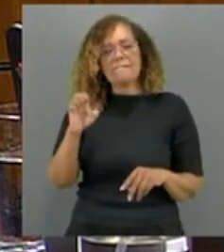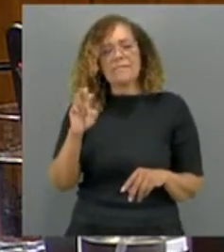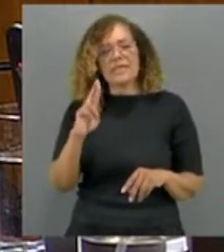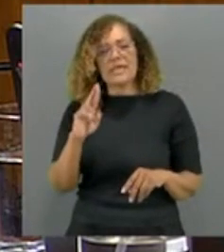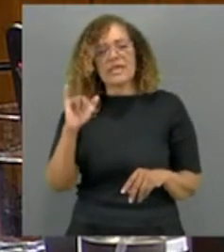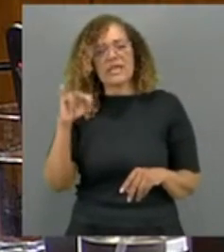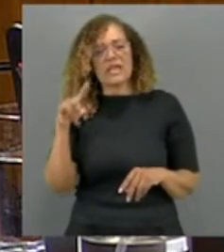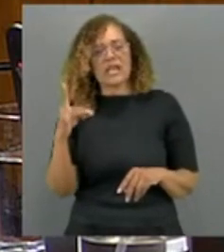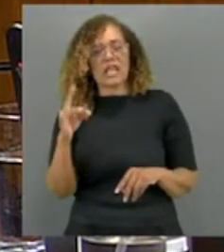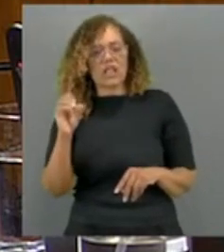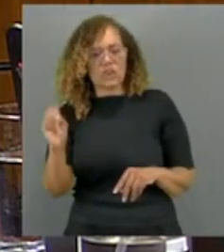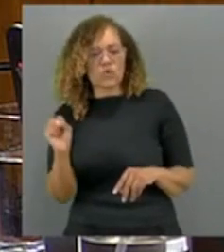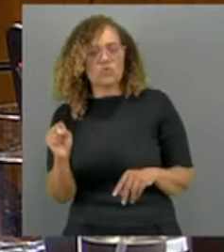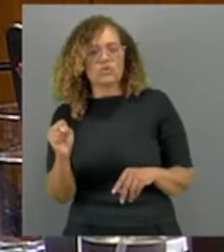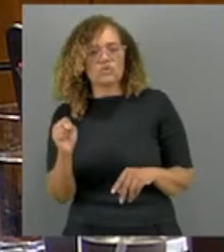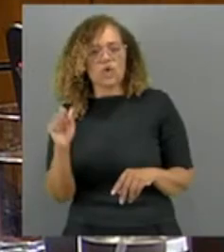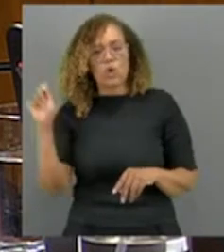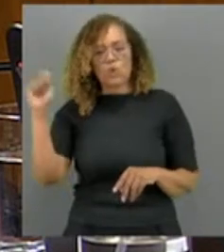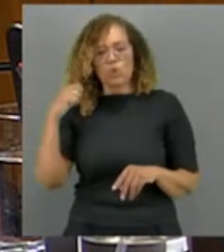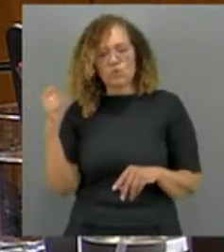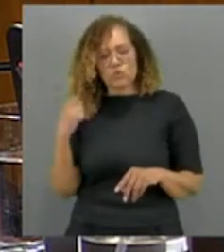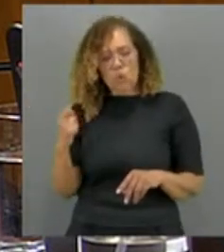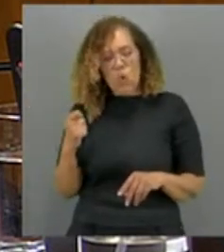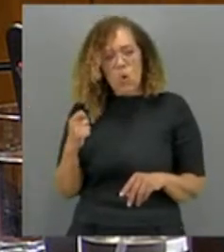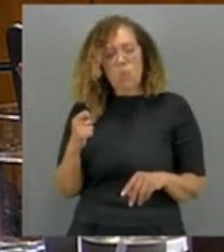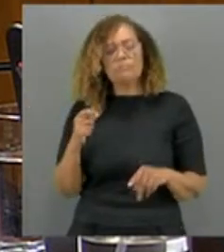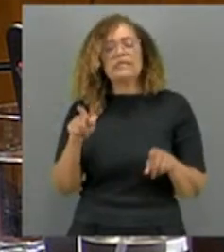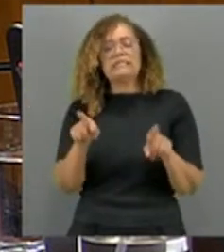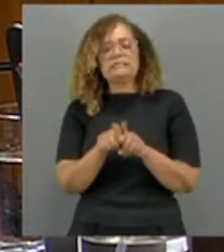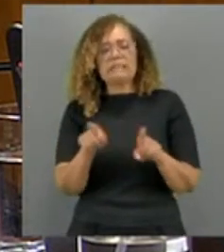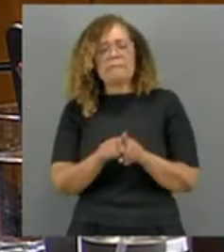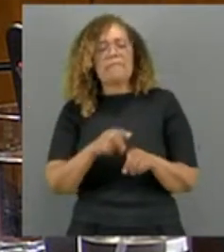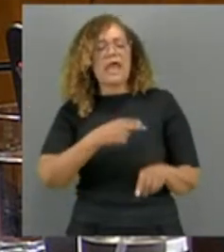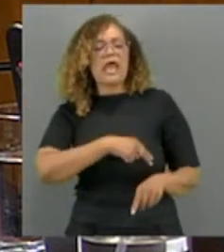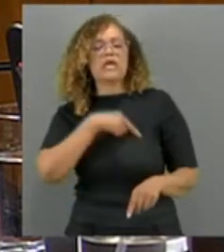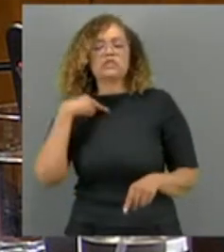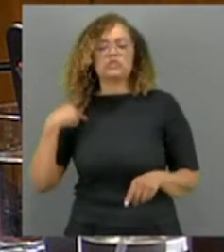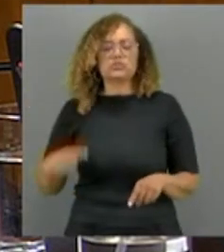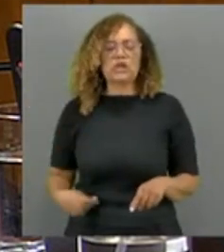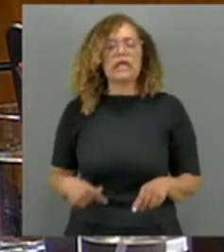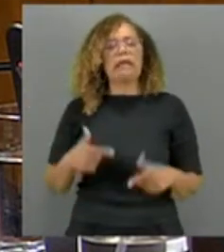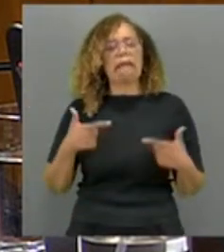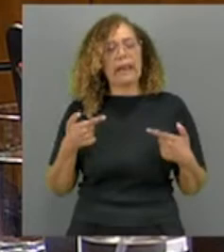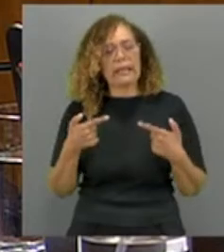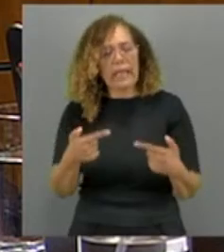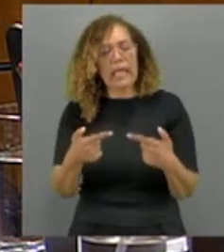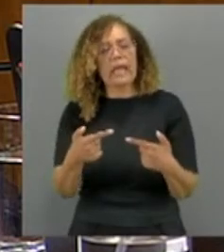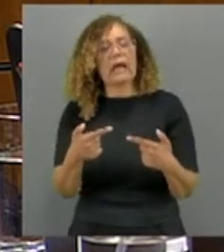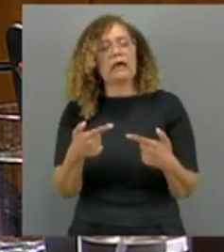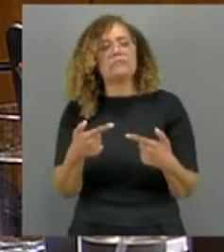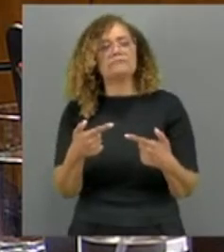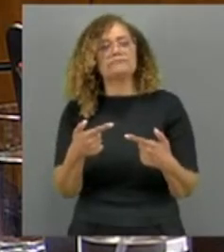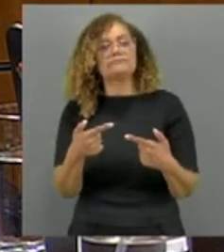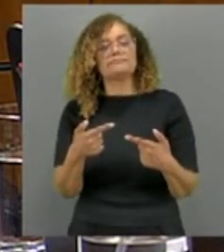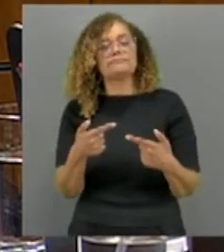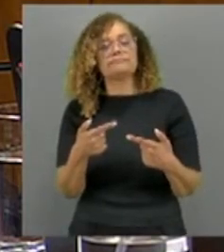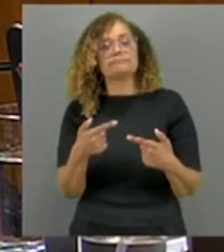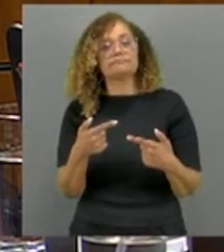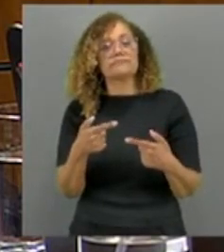e a submissão da China na guerra de Hong Kong e dos países do leste europeu.